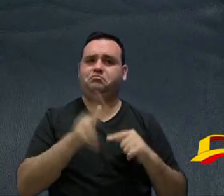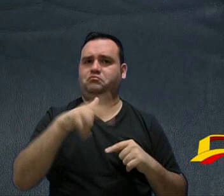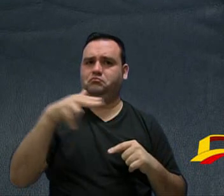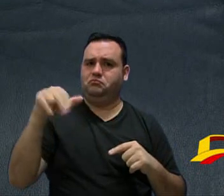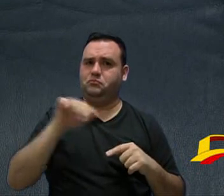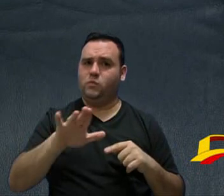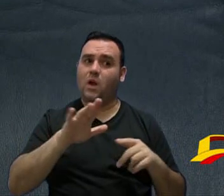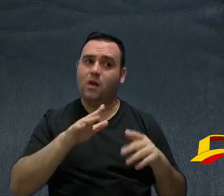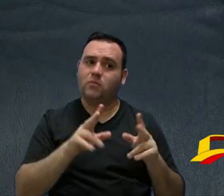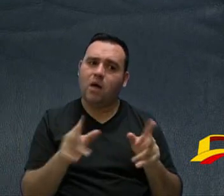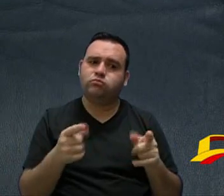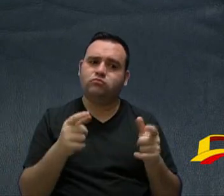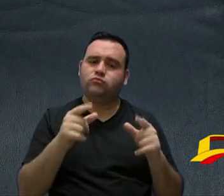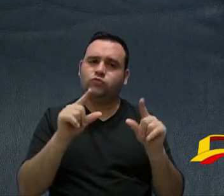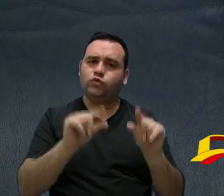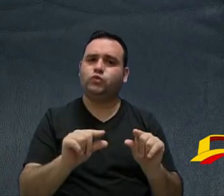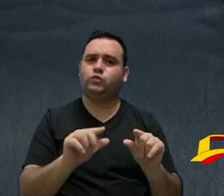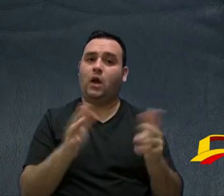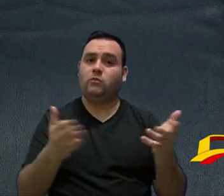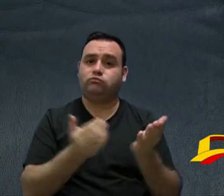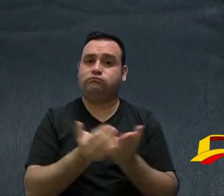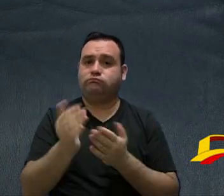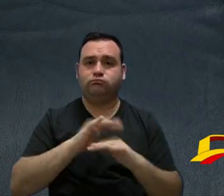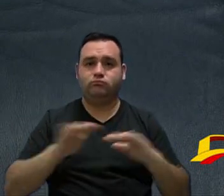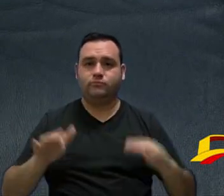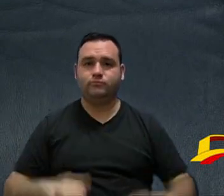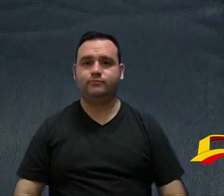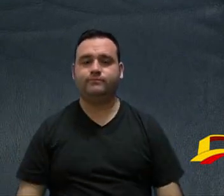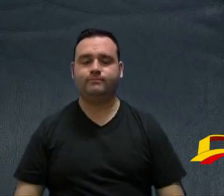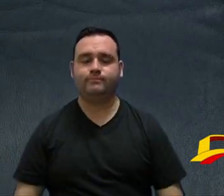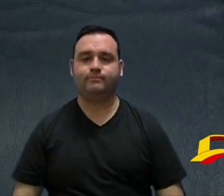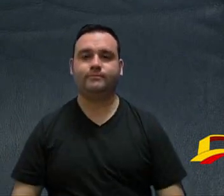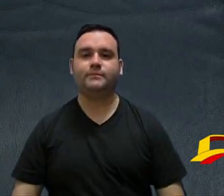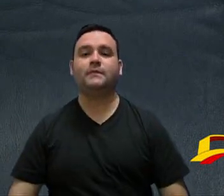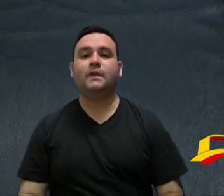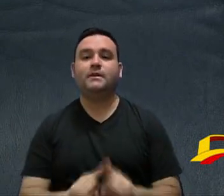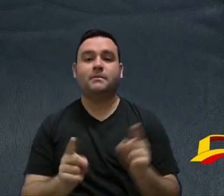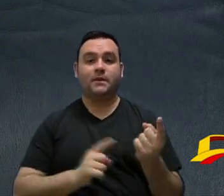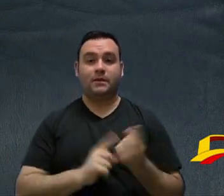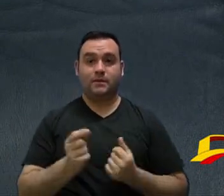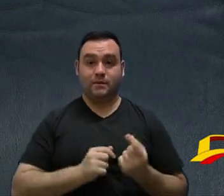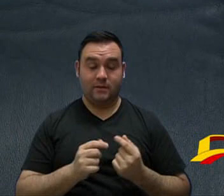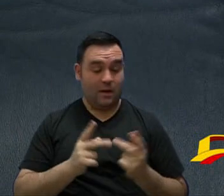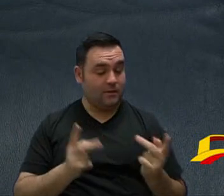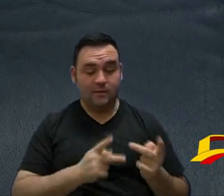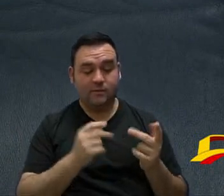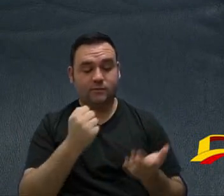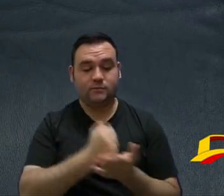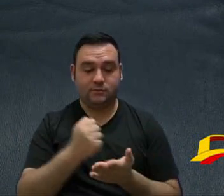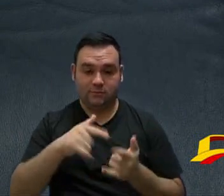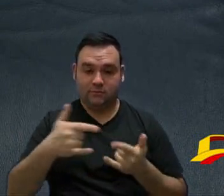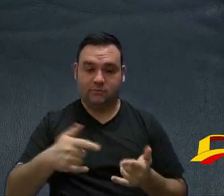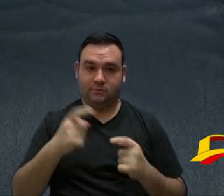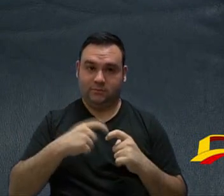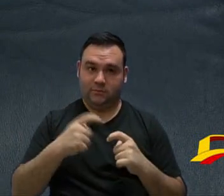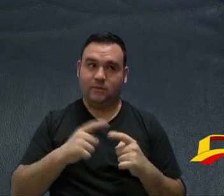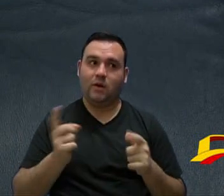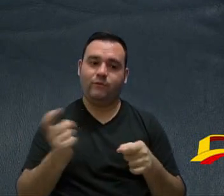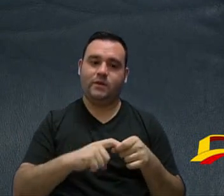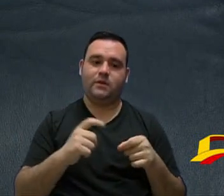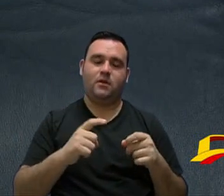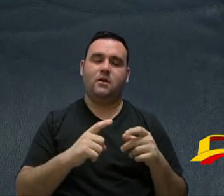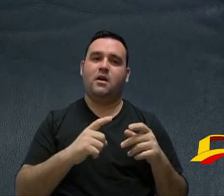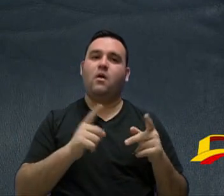tá então esses iniciais e as receitas médicas não parar as visitas domiciliares nós temos que